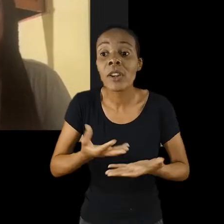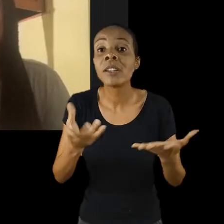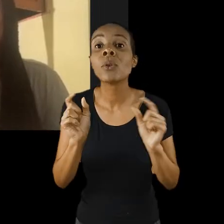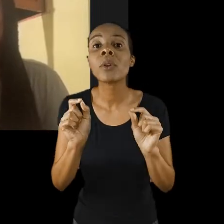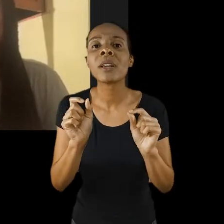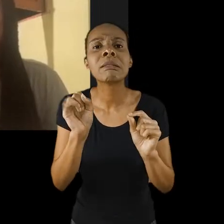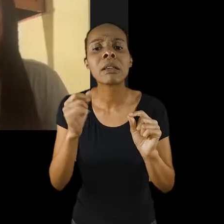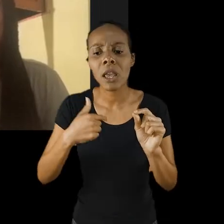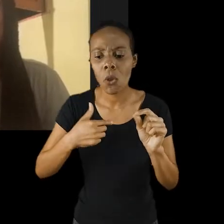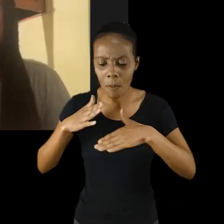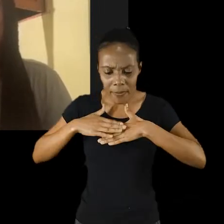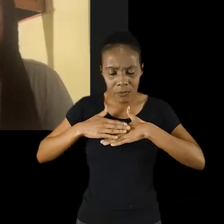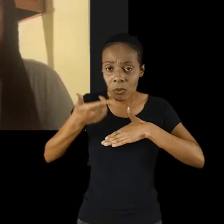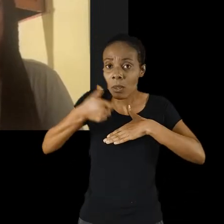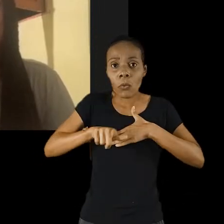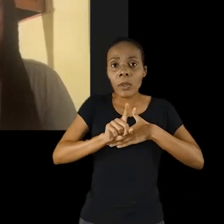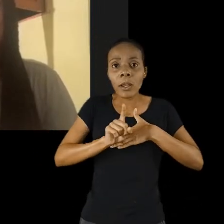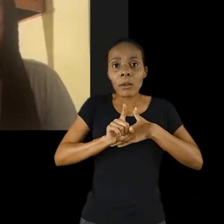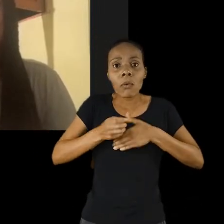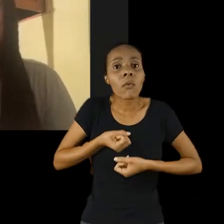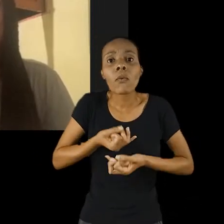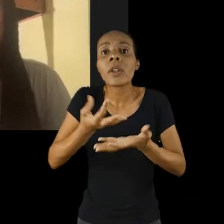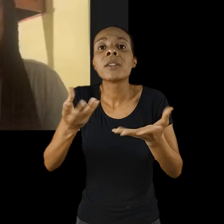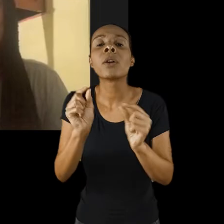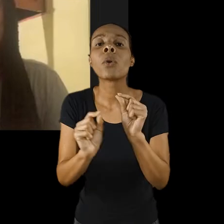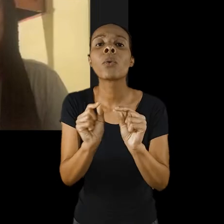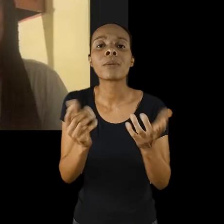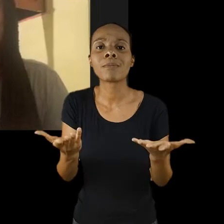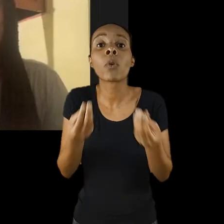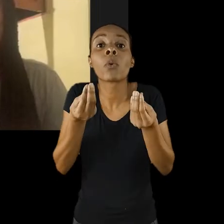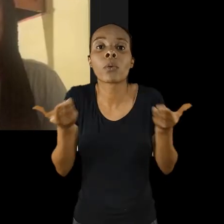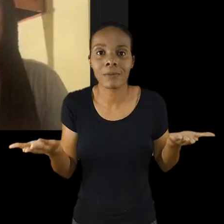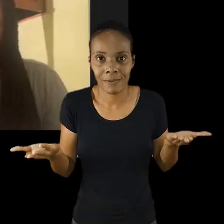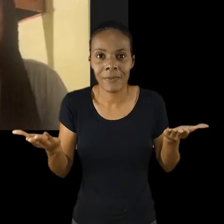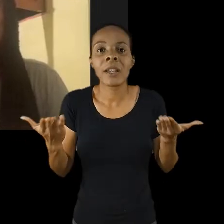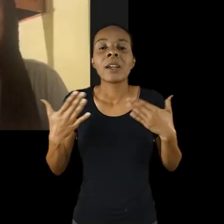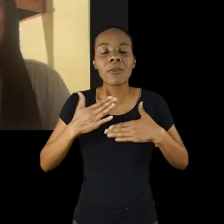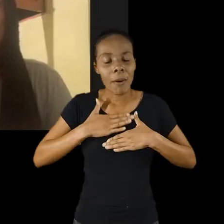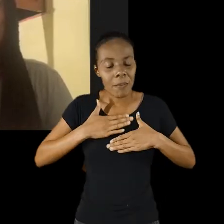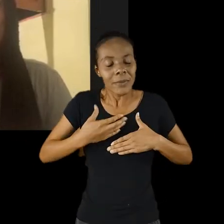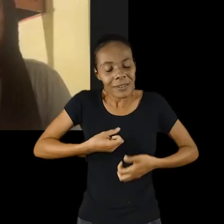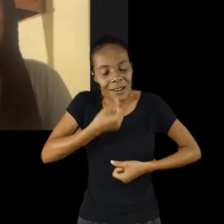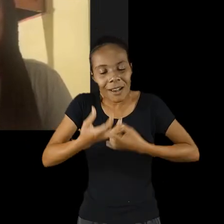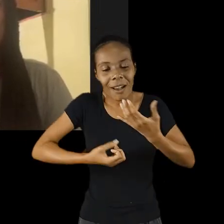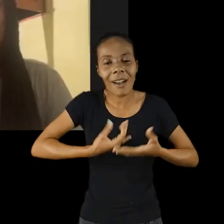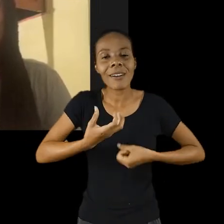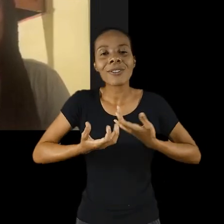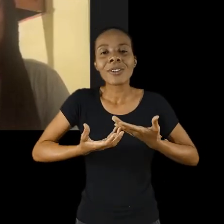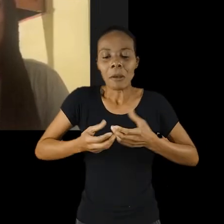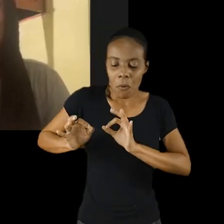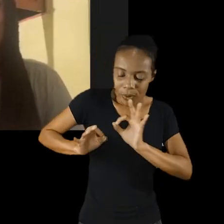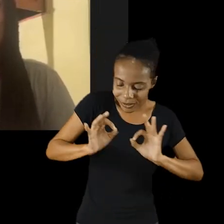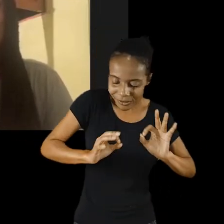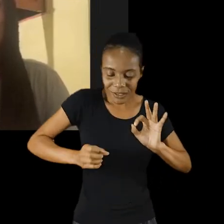querer despertar o autoconhecimento, porque eu falo muito isso na minha arte, né? Eu faço a minha arte para despertar nas pessoas autonomia,